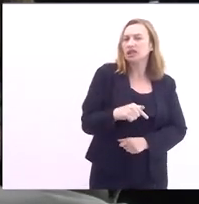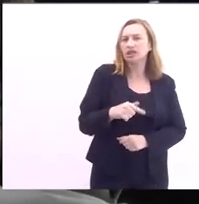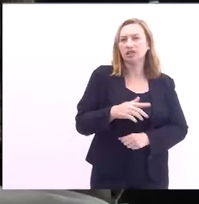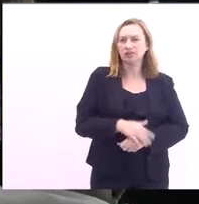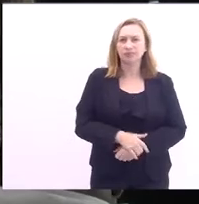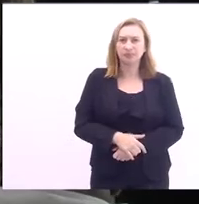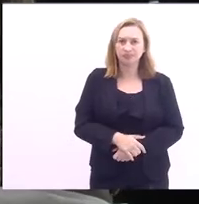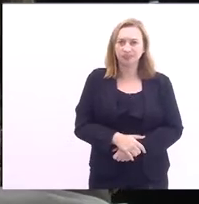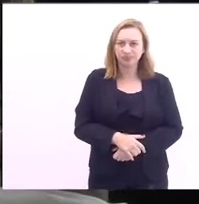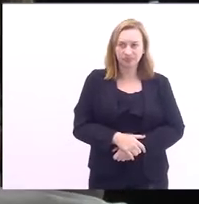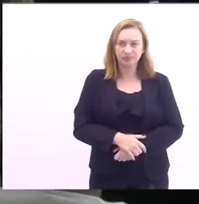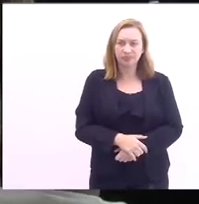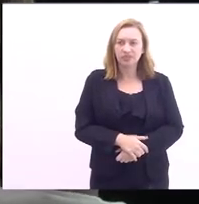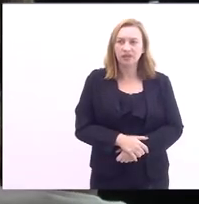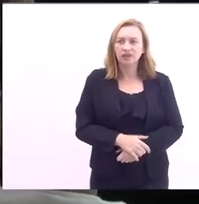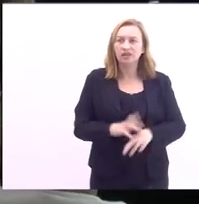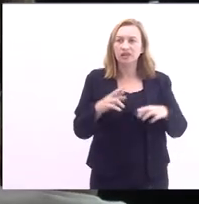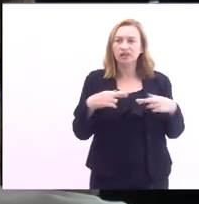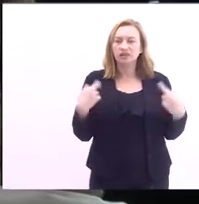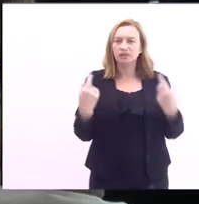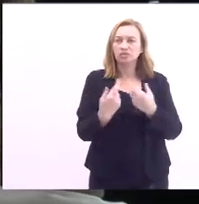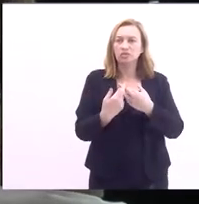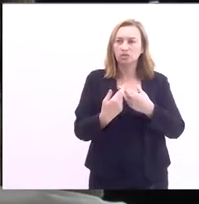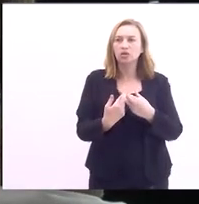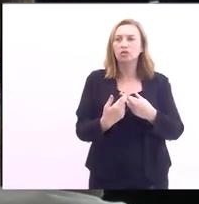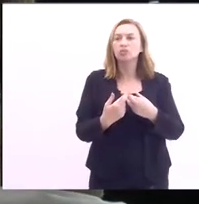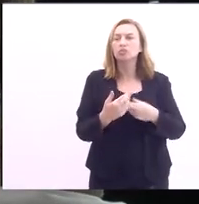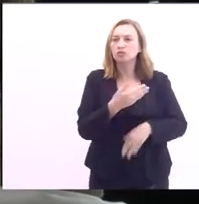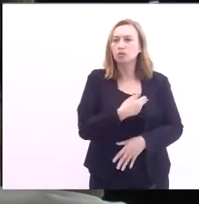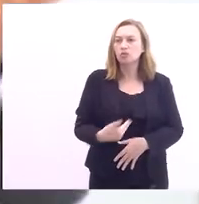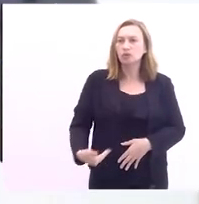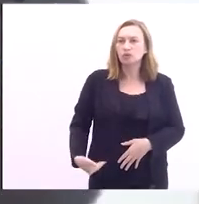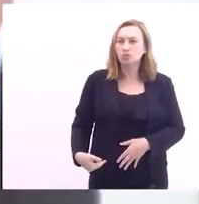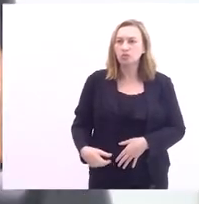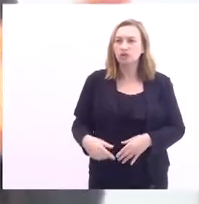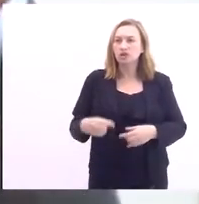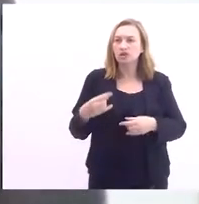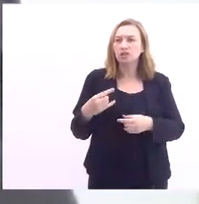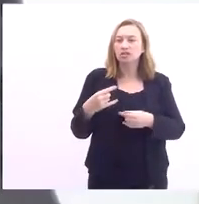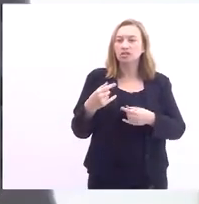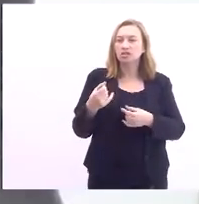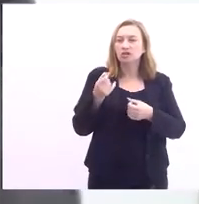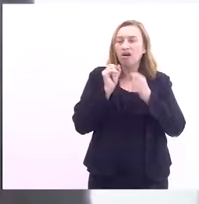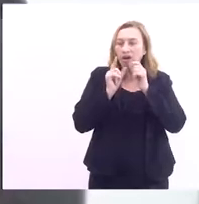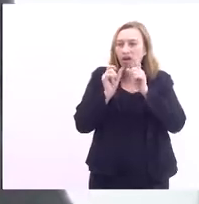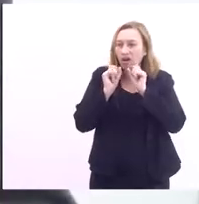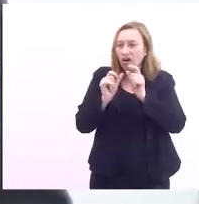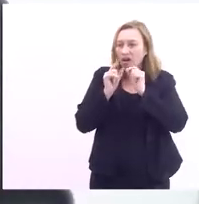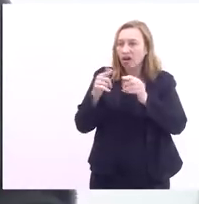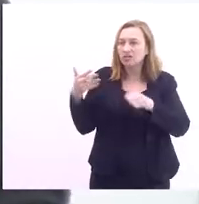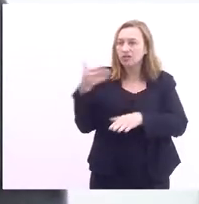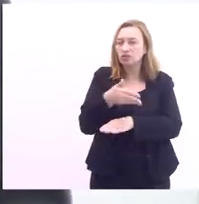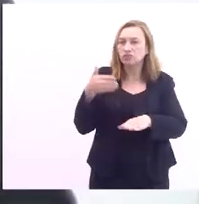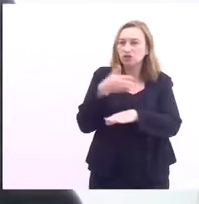transmitindo a nossa audiência pública, as reclamações estão chegando.